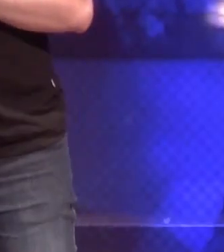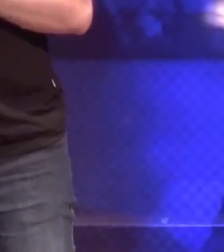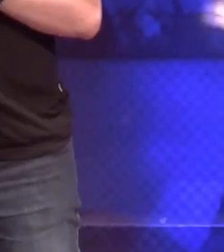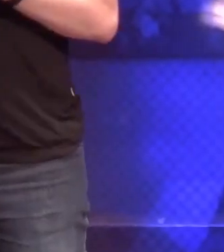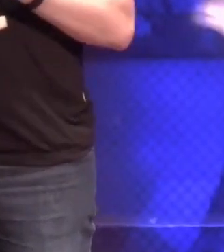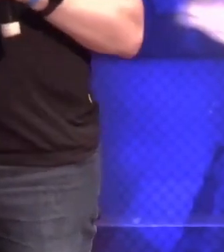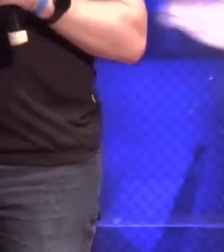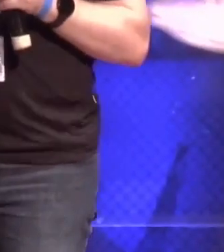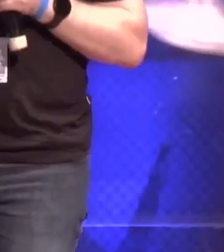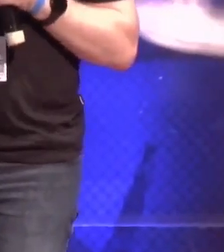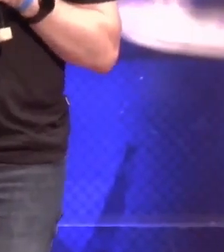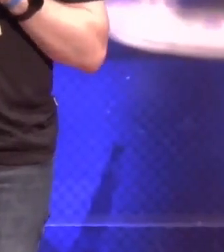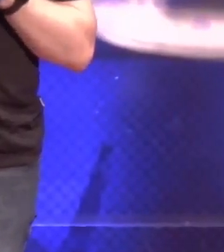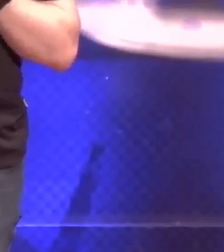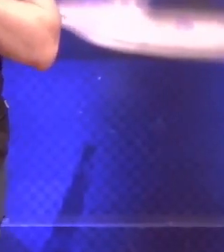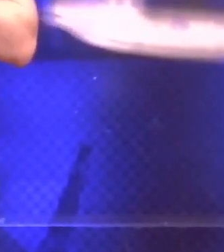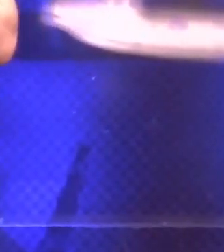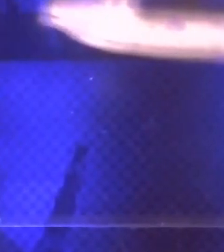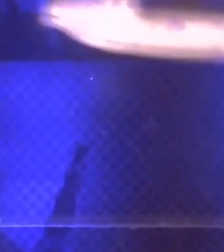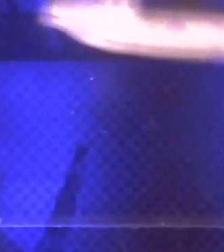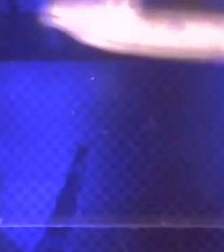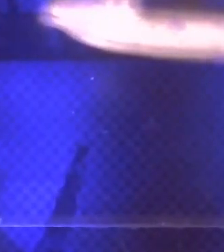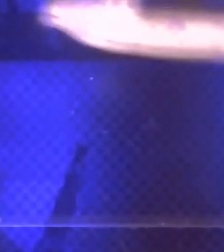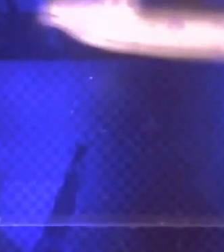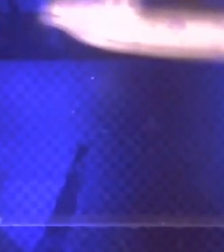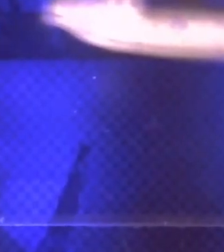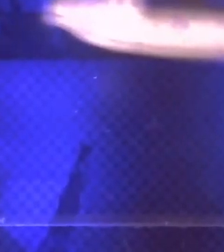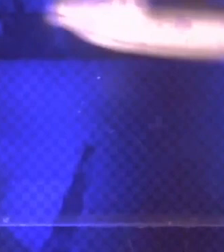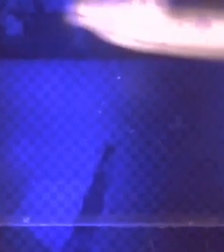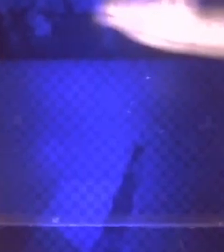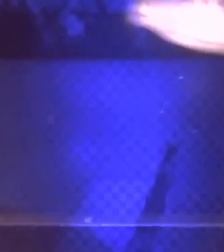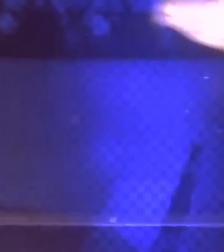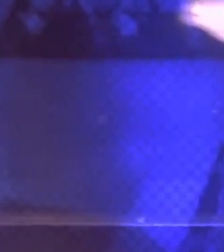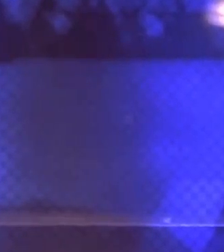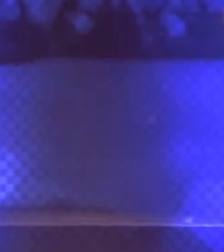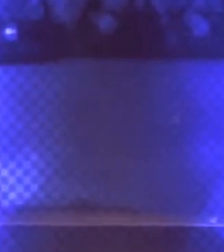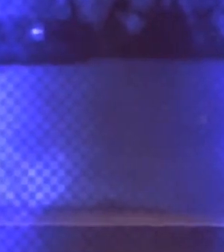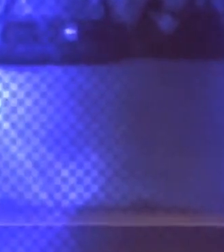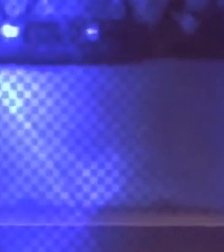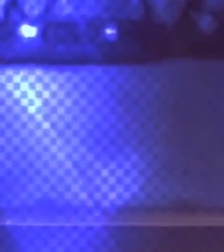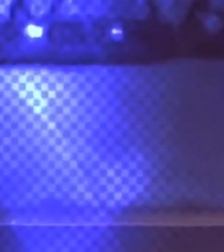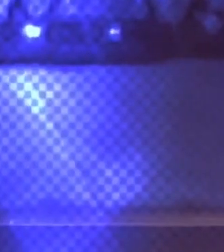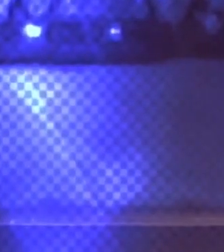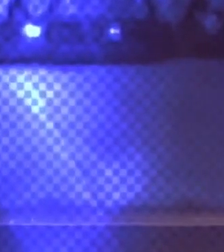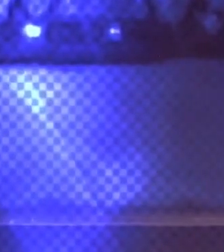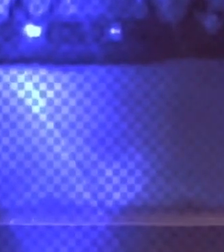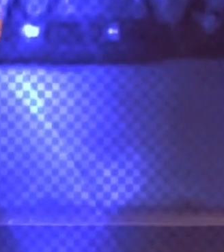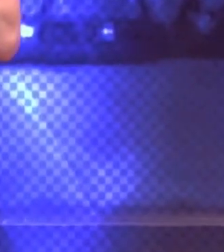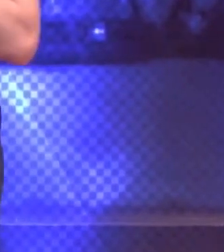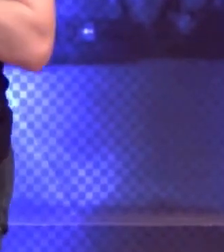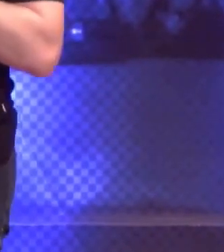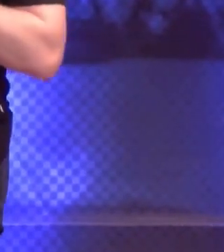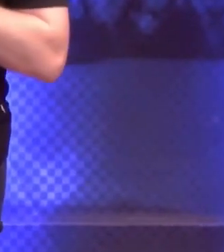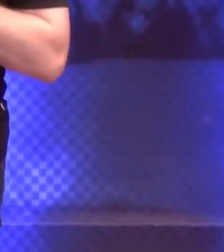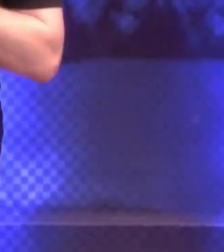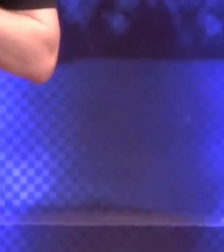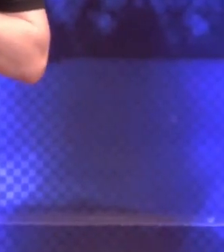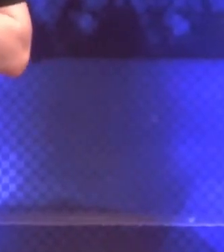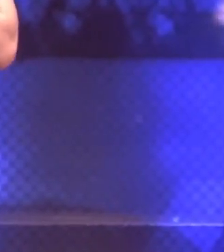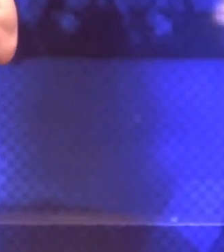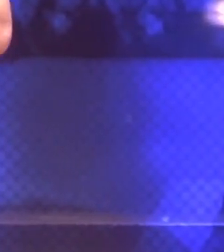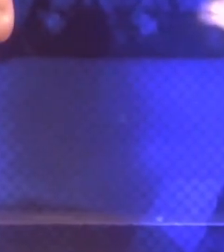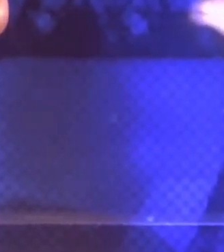Boa tarde novamente. Espero que vocês todos tenham almoçado, estejam bem. E agora vamos falar um pouco sobre